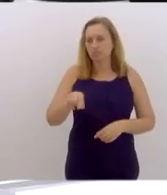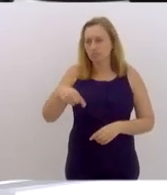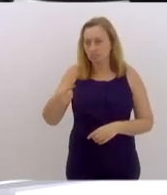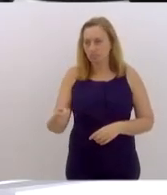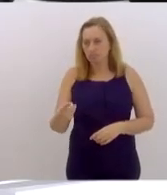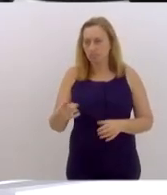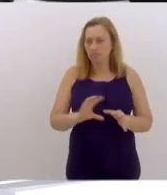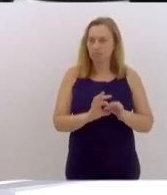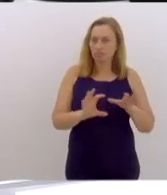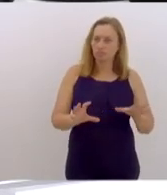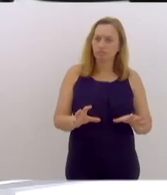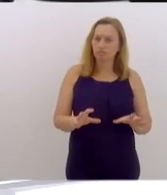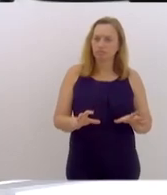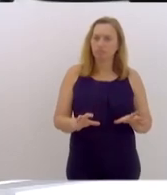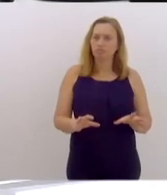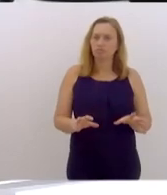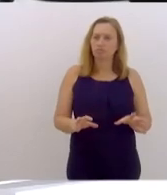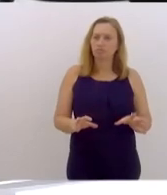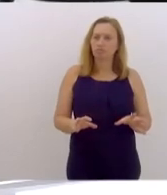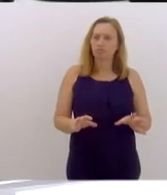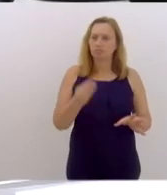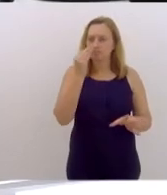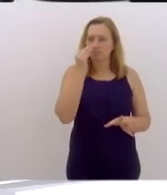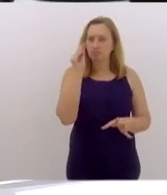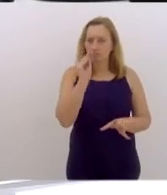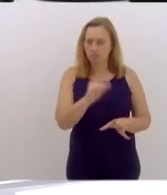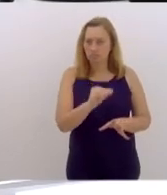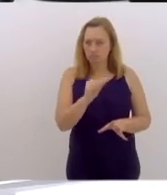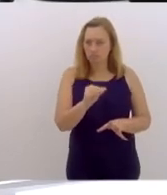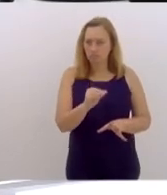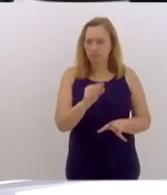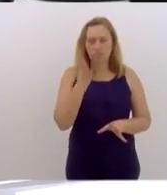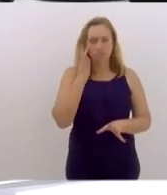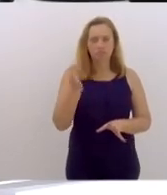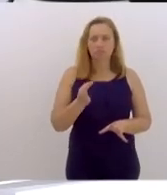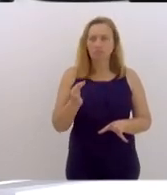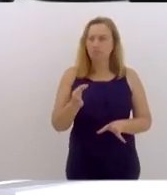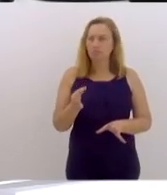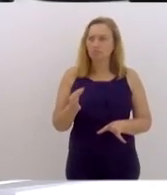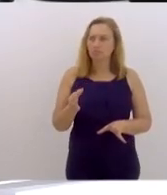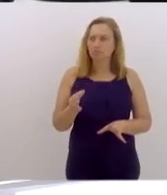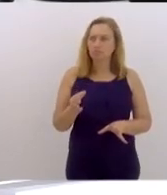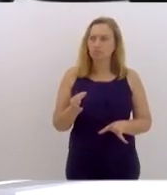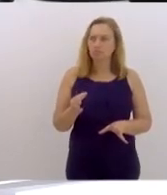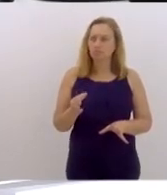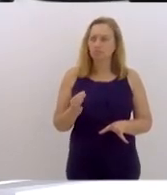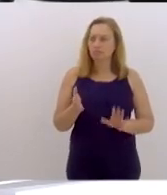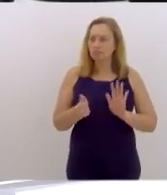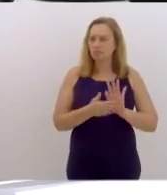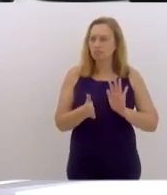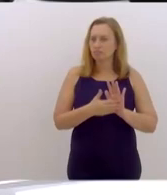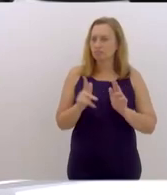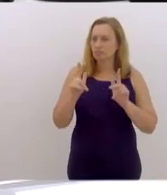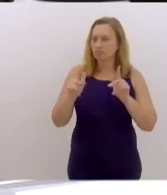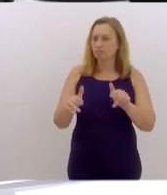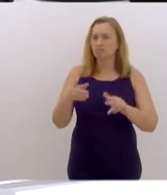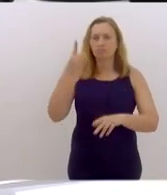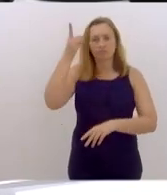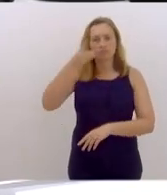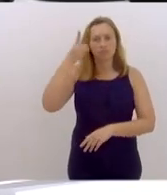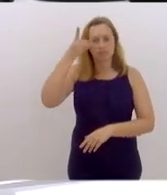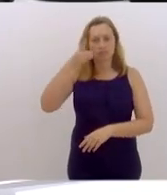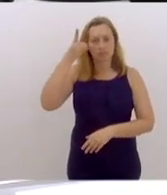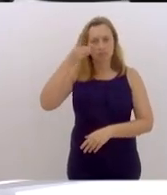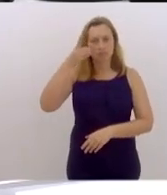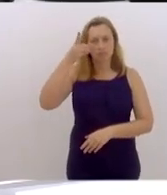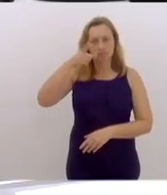depois as deliberações sejam ignorados Não sei se esse foi o mesmo a mesma proposta do deputado e da